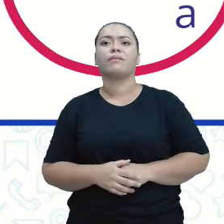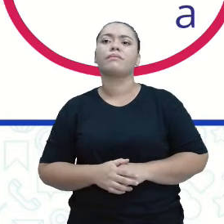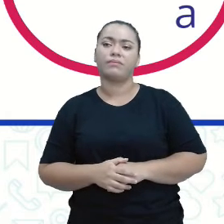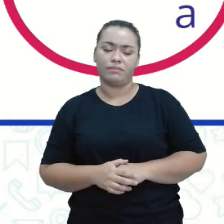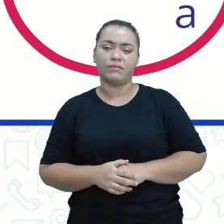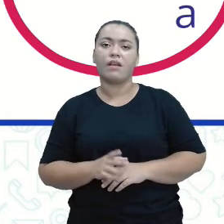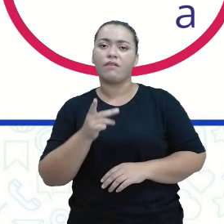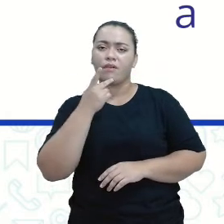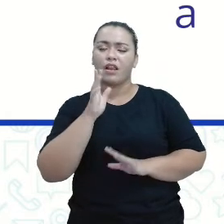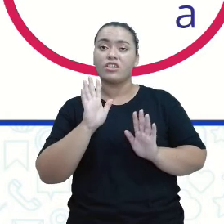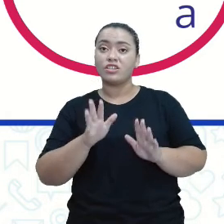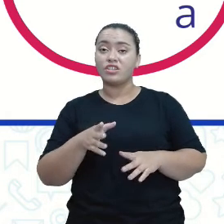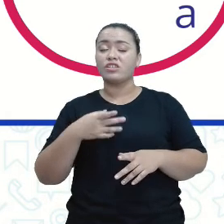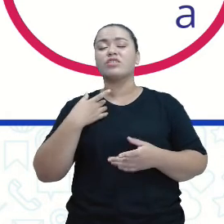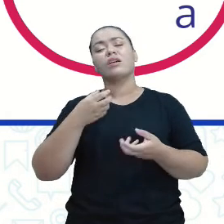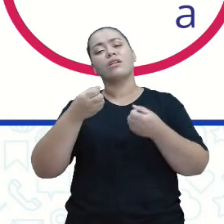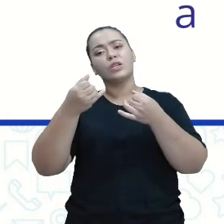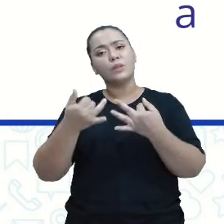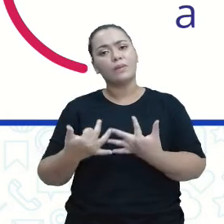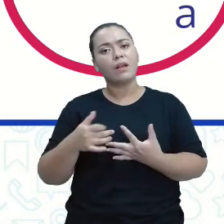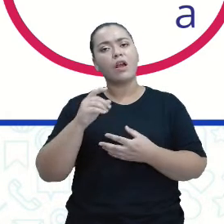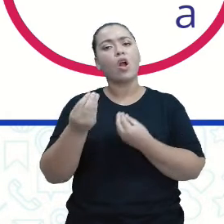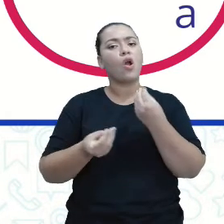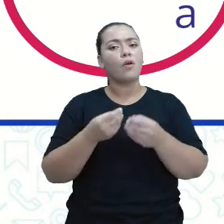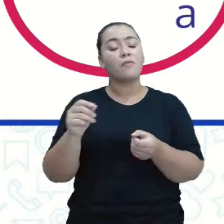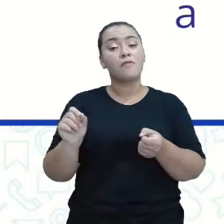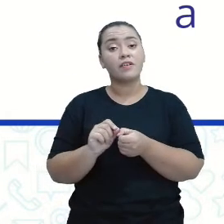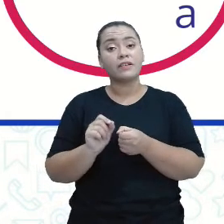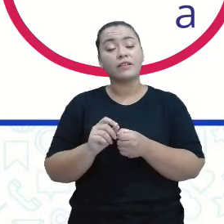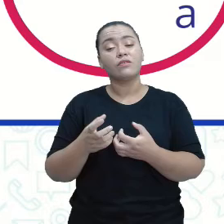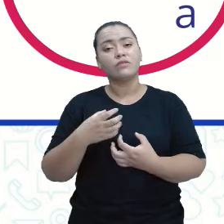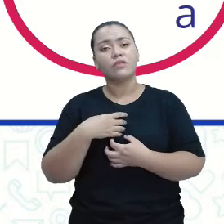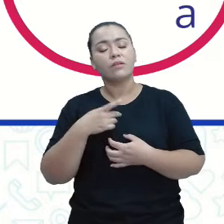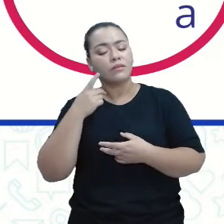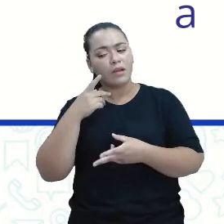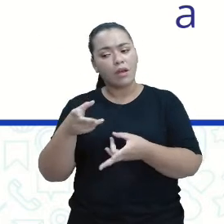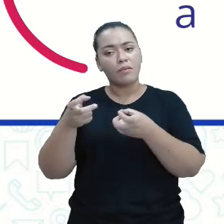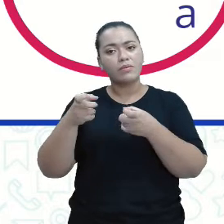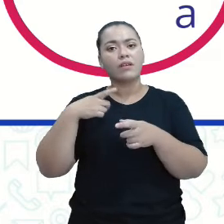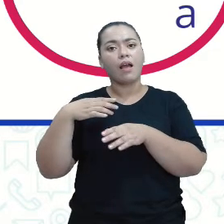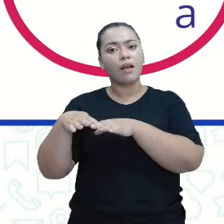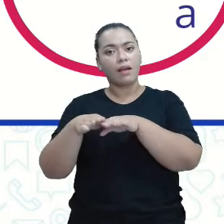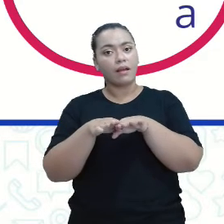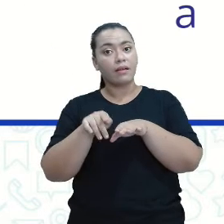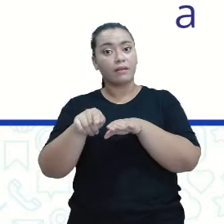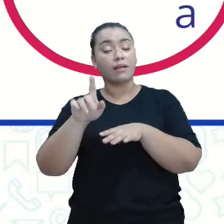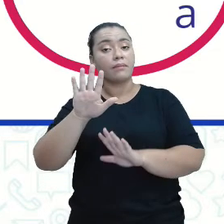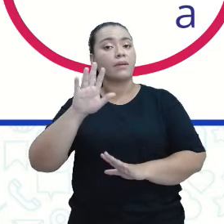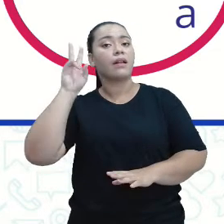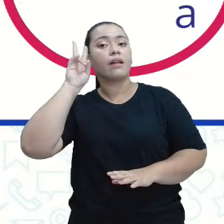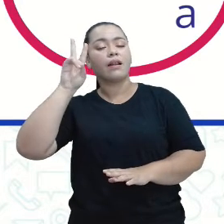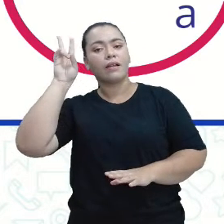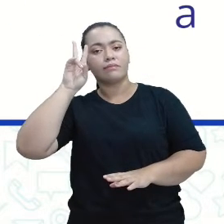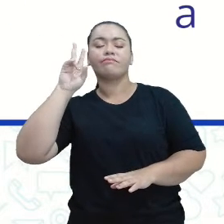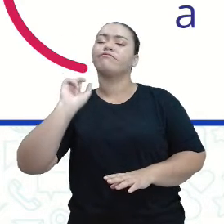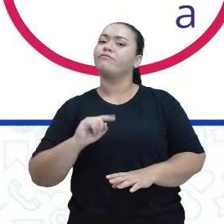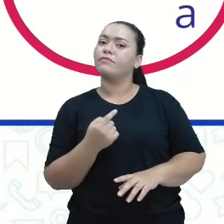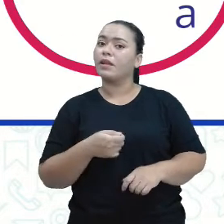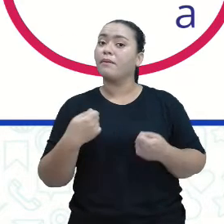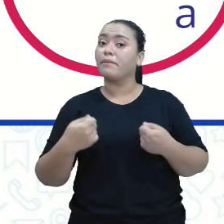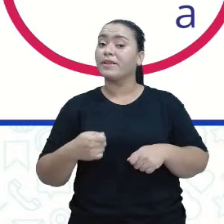tinha conversado sobre a convecção e a maneira de observar esse padrão, mas lembrando que eu preciso ter